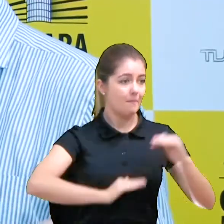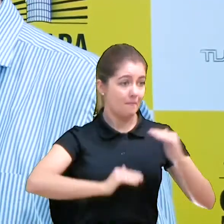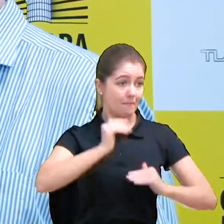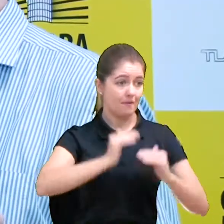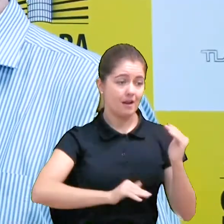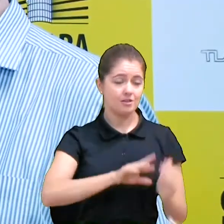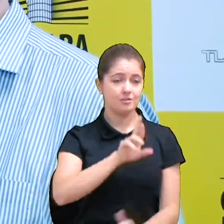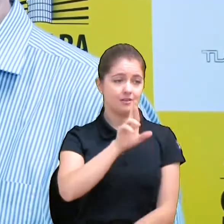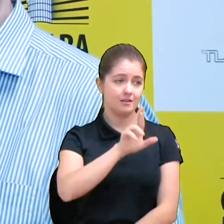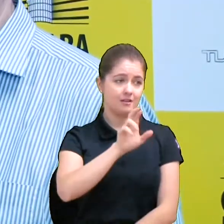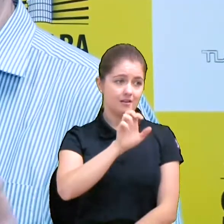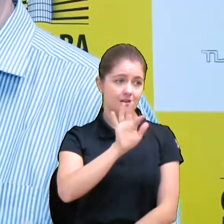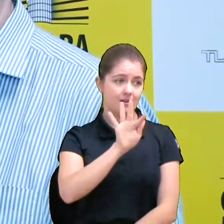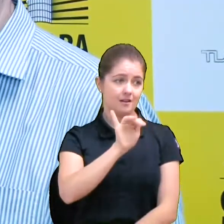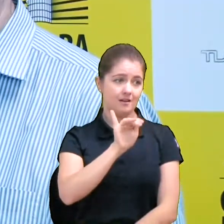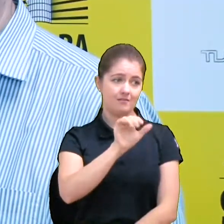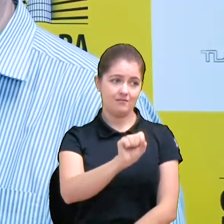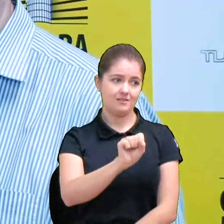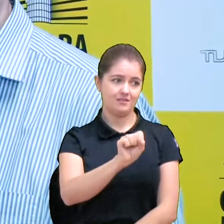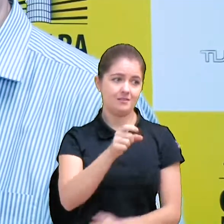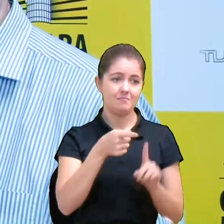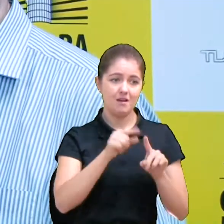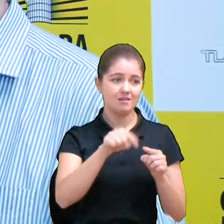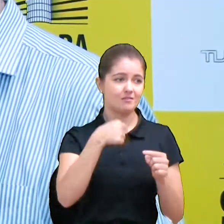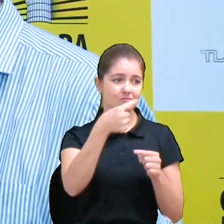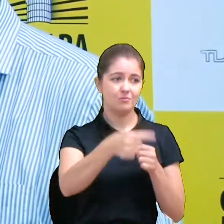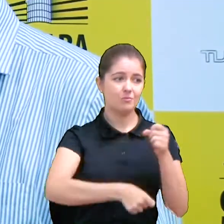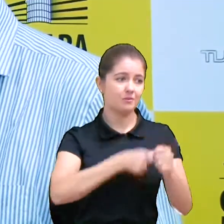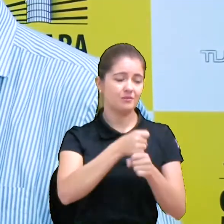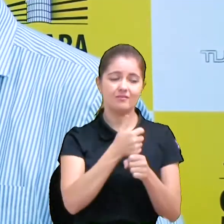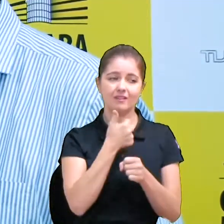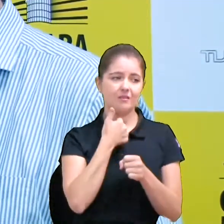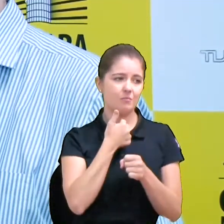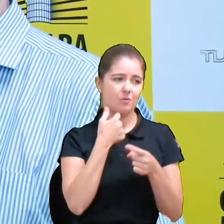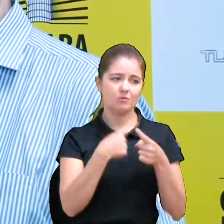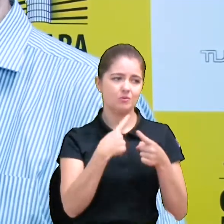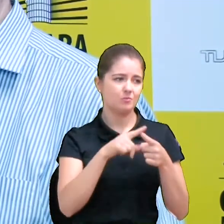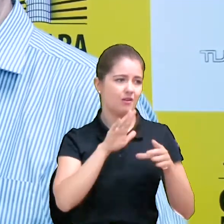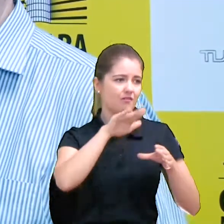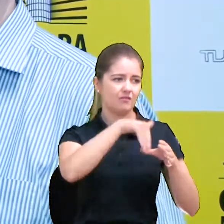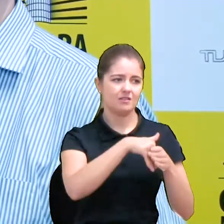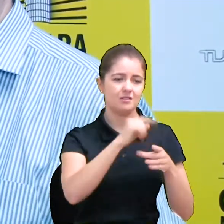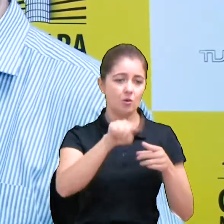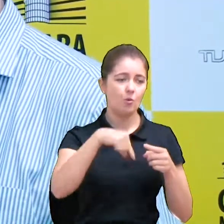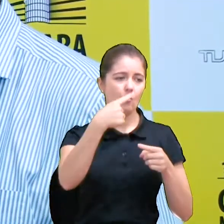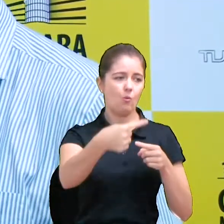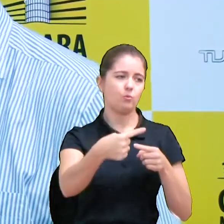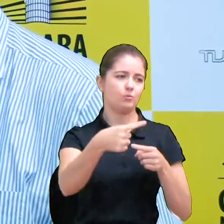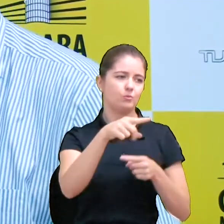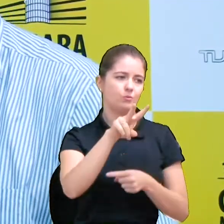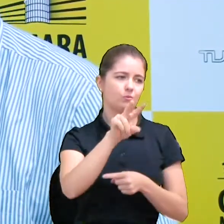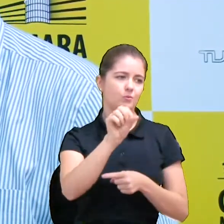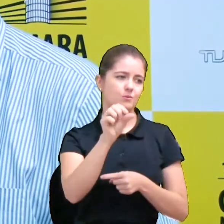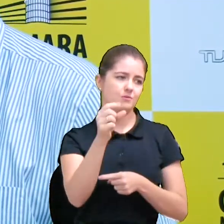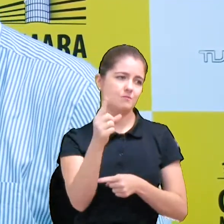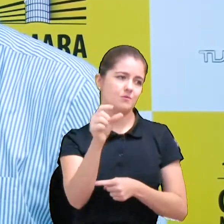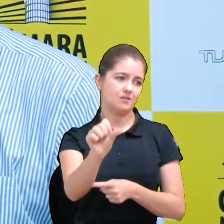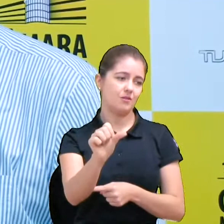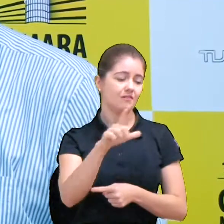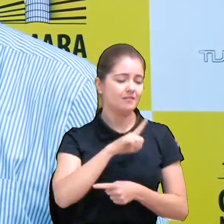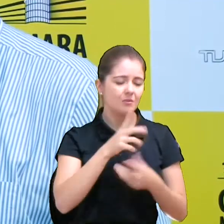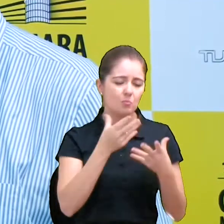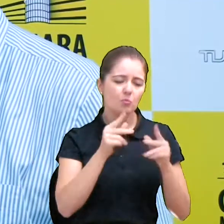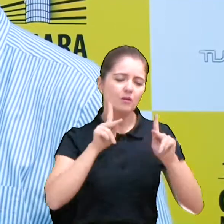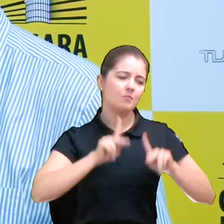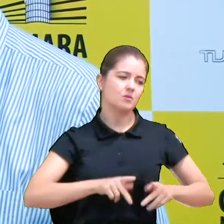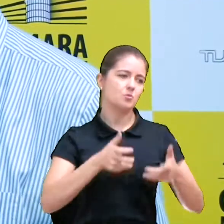vem, ano eleitoral, não pode, então aí só em 2019. E tem muita gente que gostaria de acertar a sua situação com o município e não tem